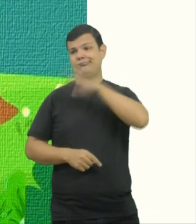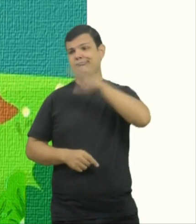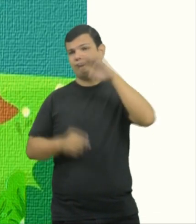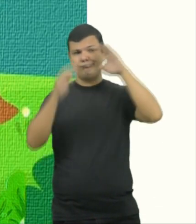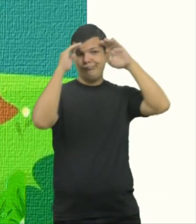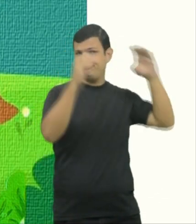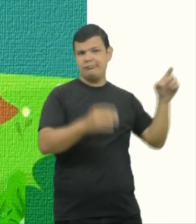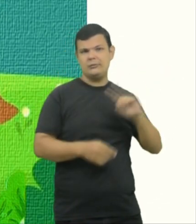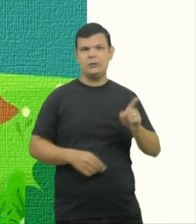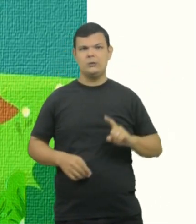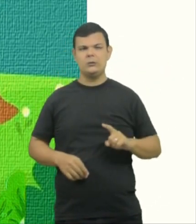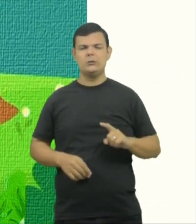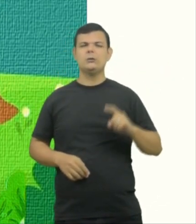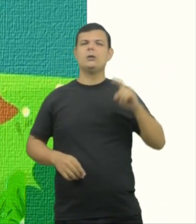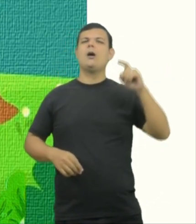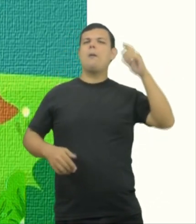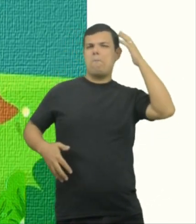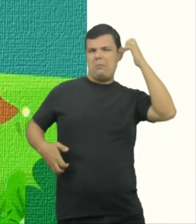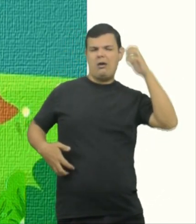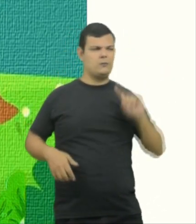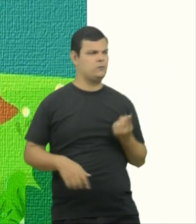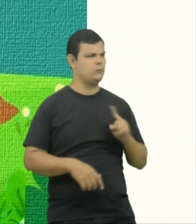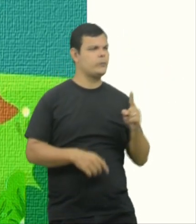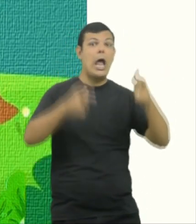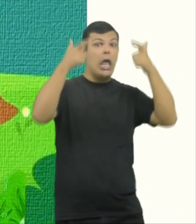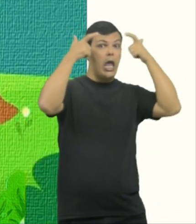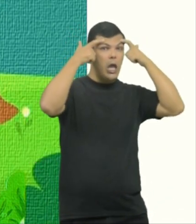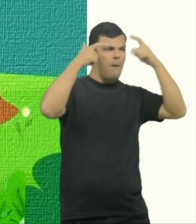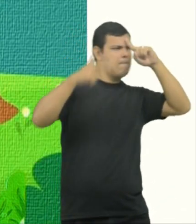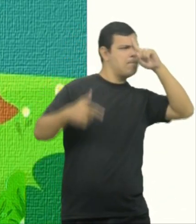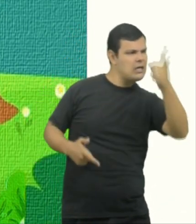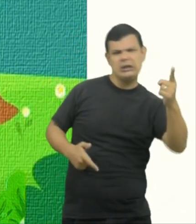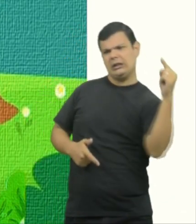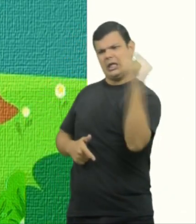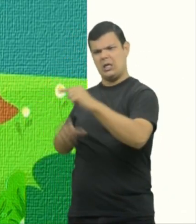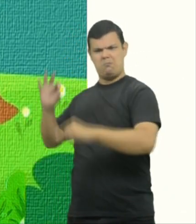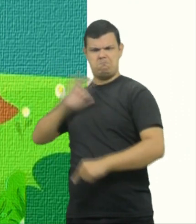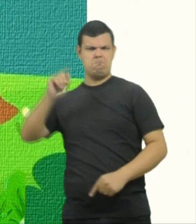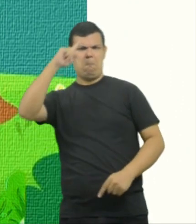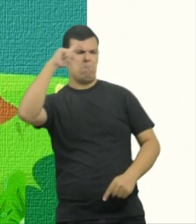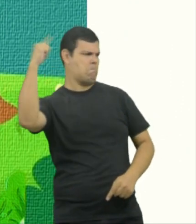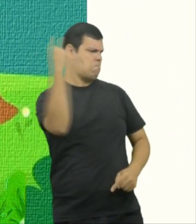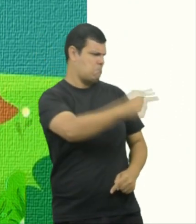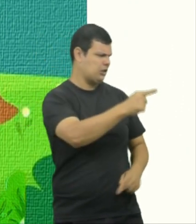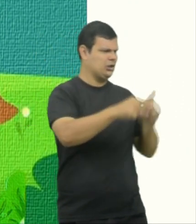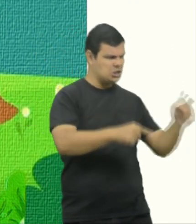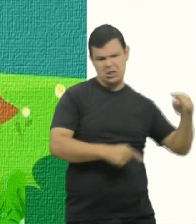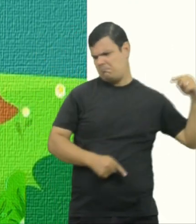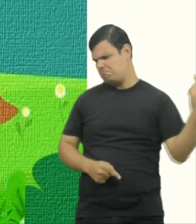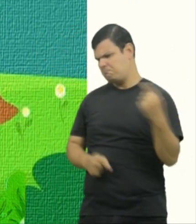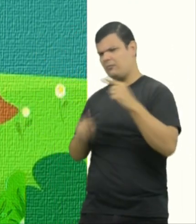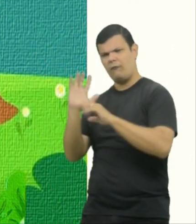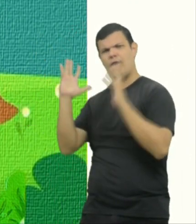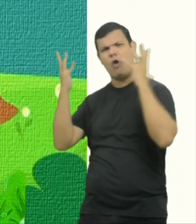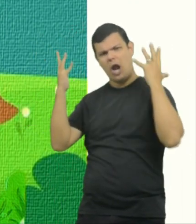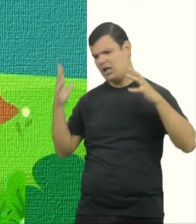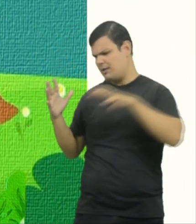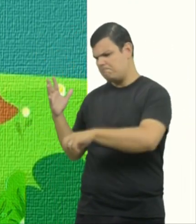a floresta para mandar o pedaço de pau ajudar a apanhar minha banana que caiu no oco da árvore."